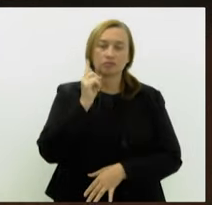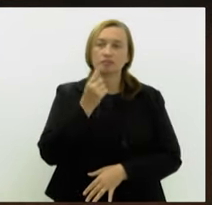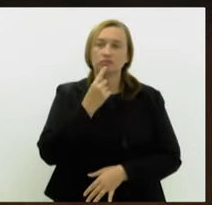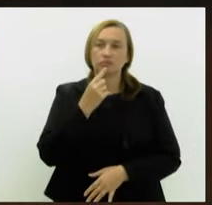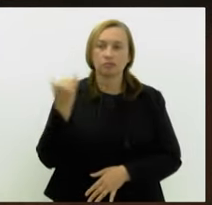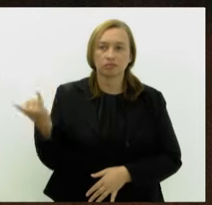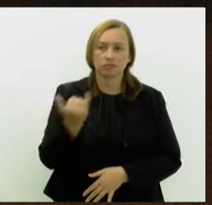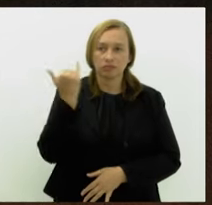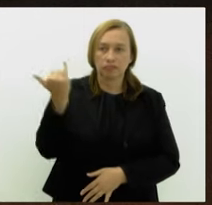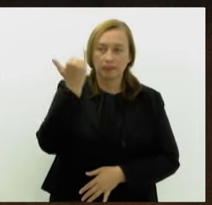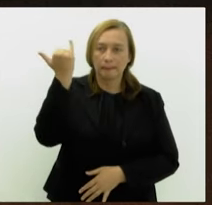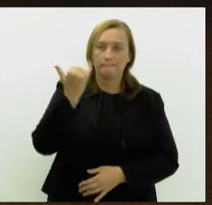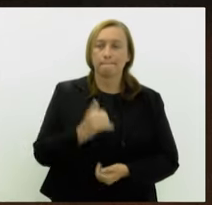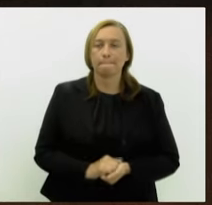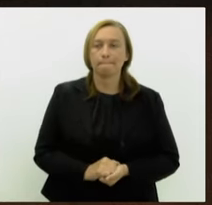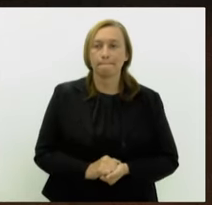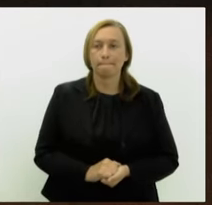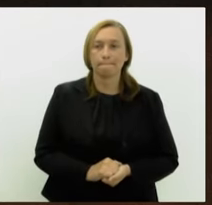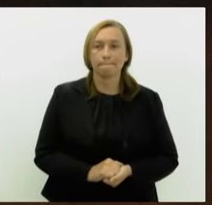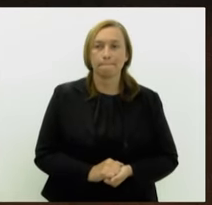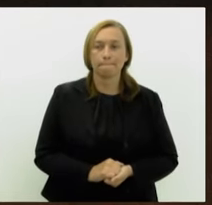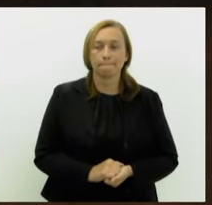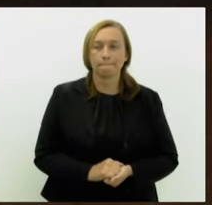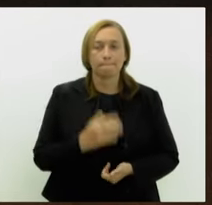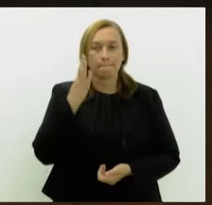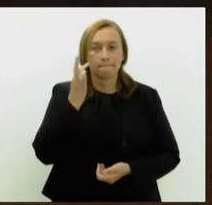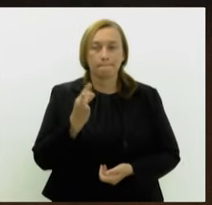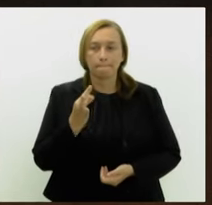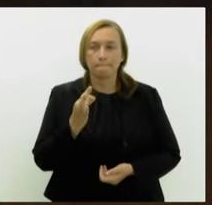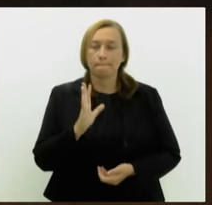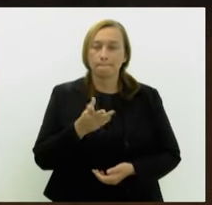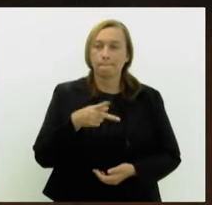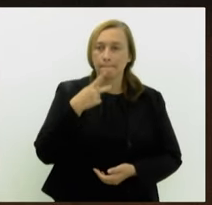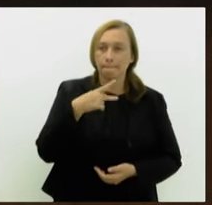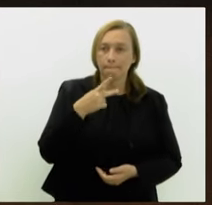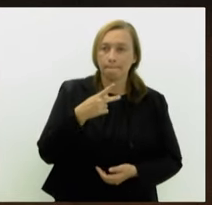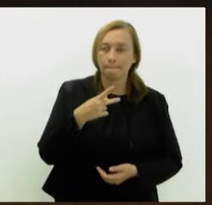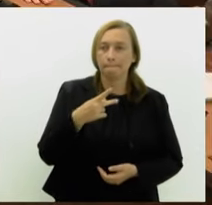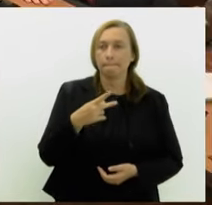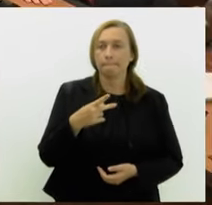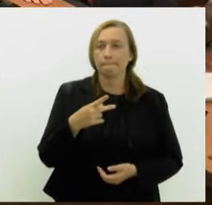seria importante. Não sei se Vossa Excelência já chegou a falar com o relator na CCJ.